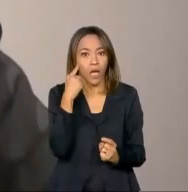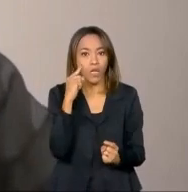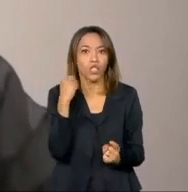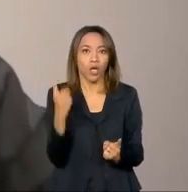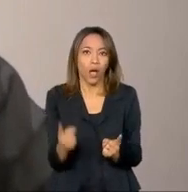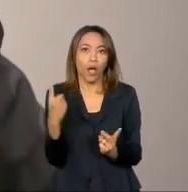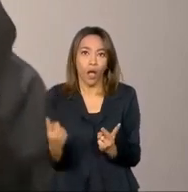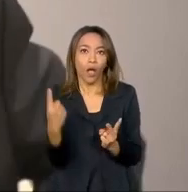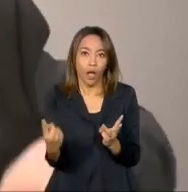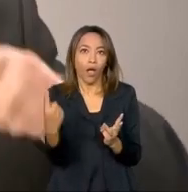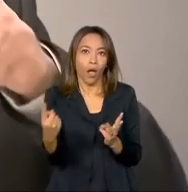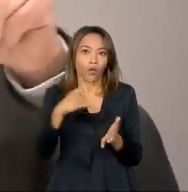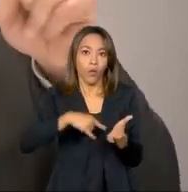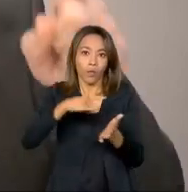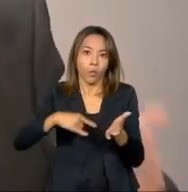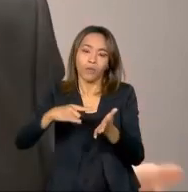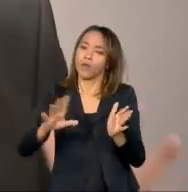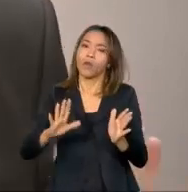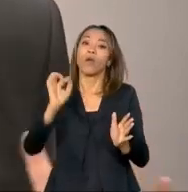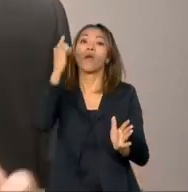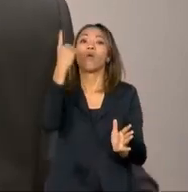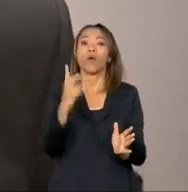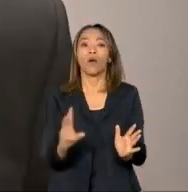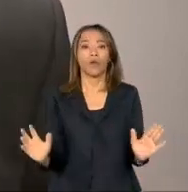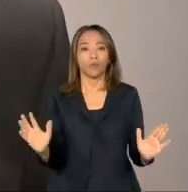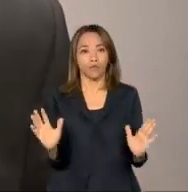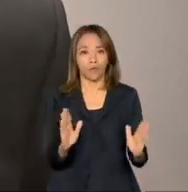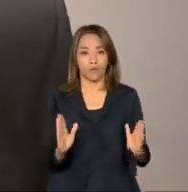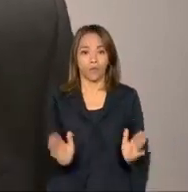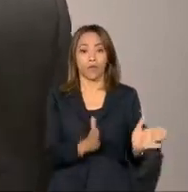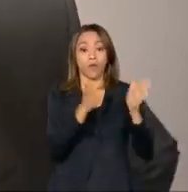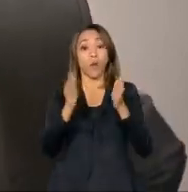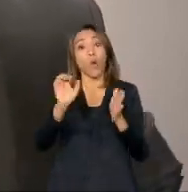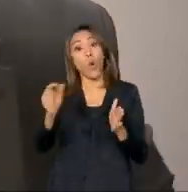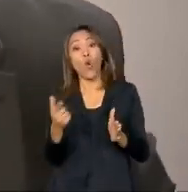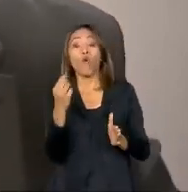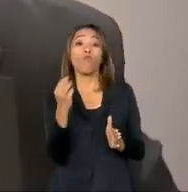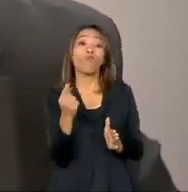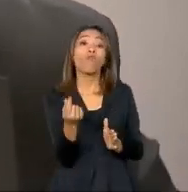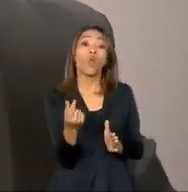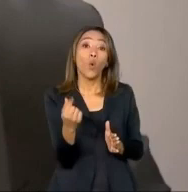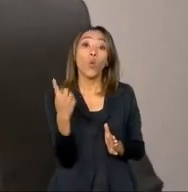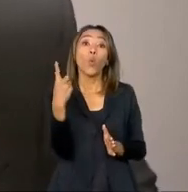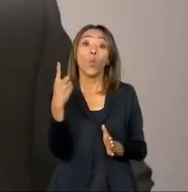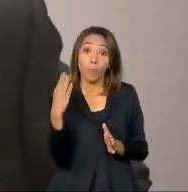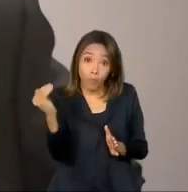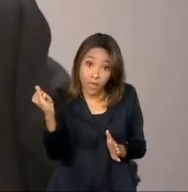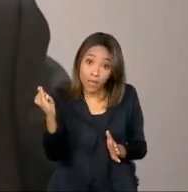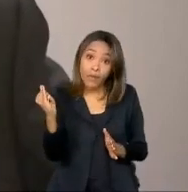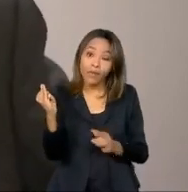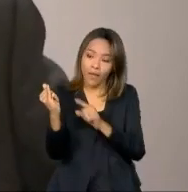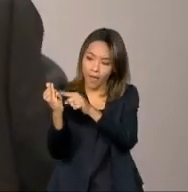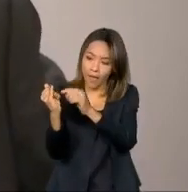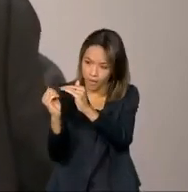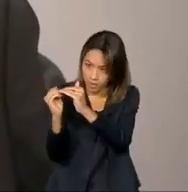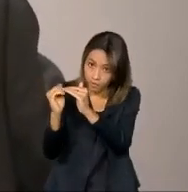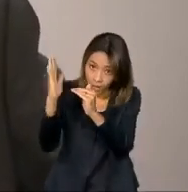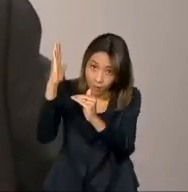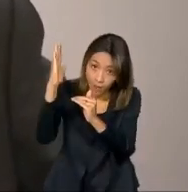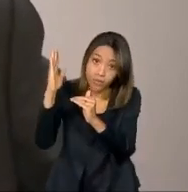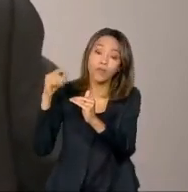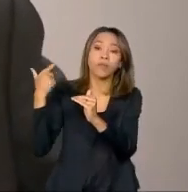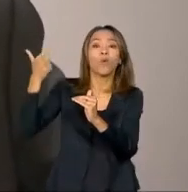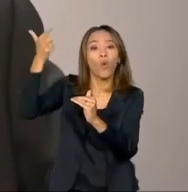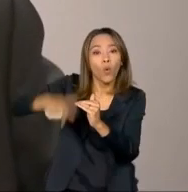licença flex ou por valor. Você tem 1 bilhão, quando chegar nesse valor, você tira outra licença. Então, um